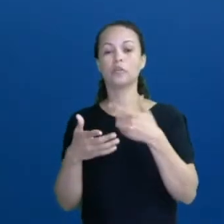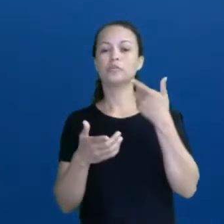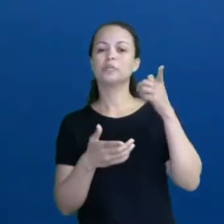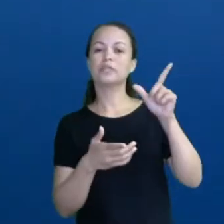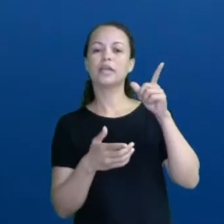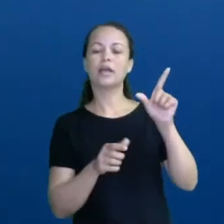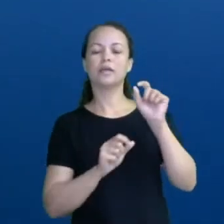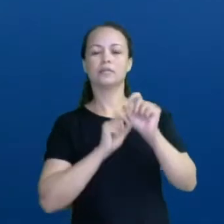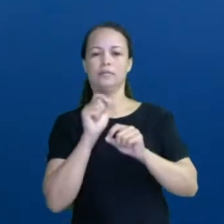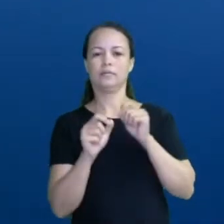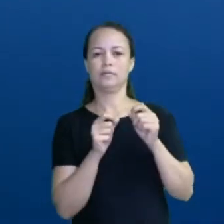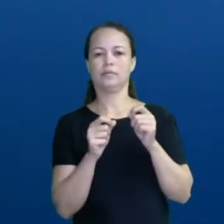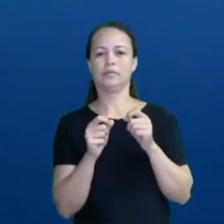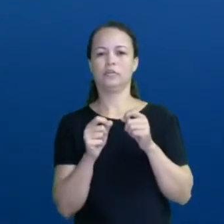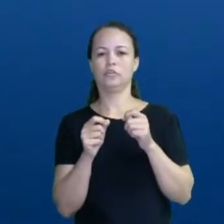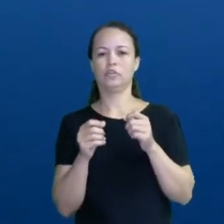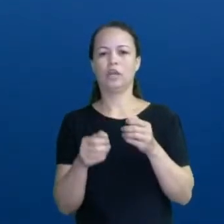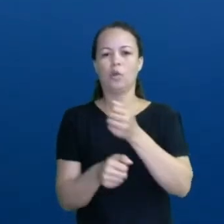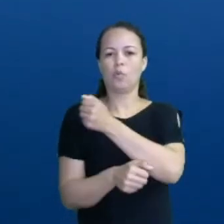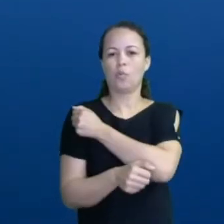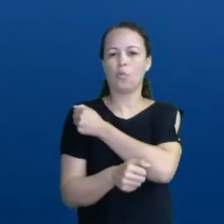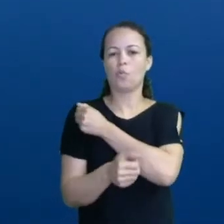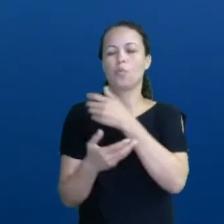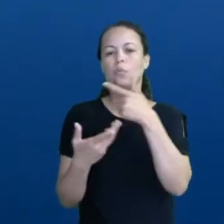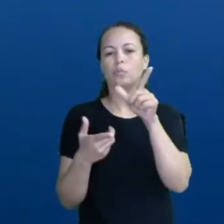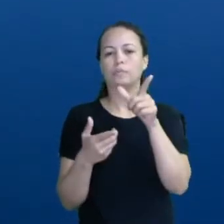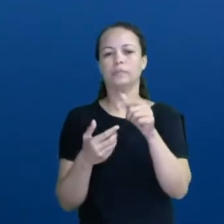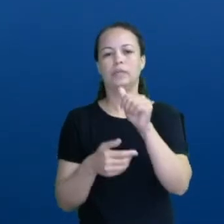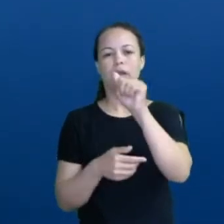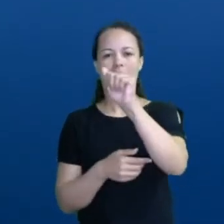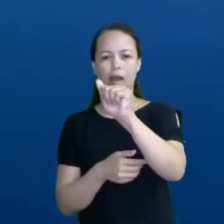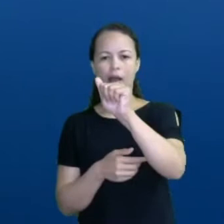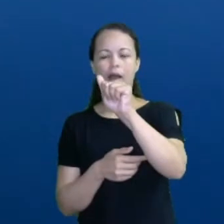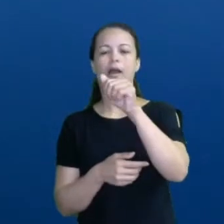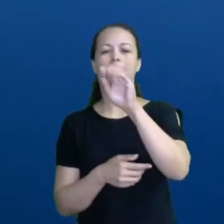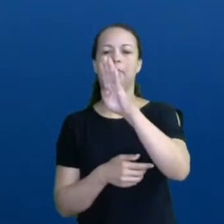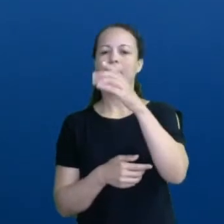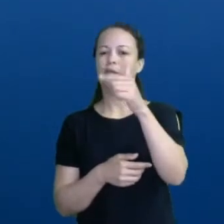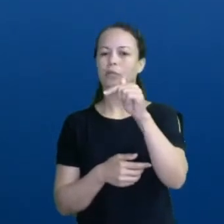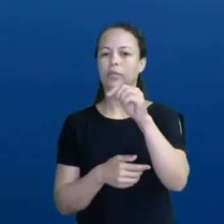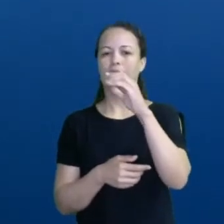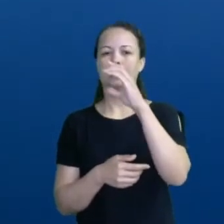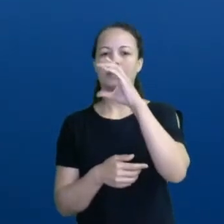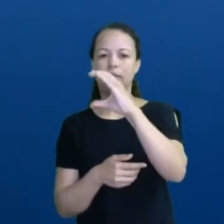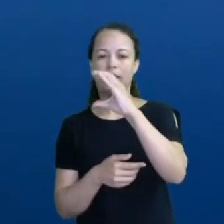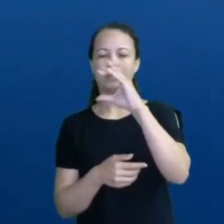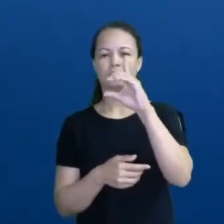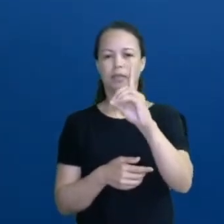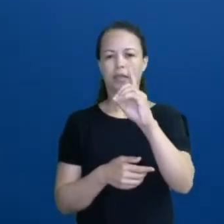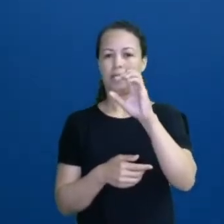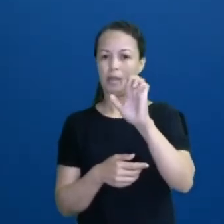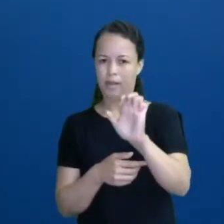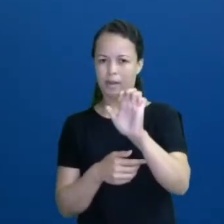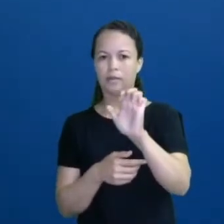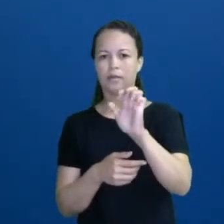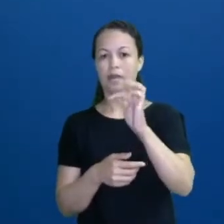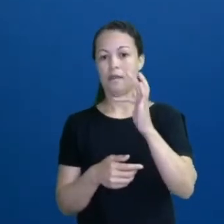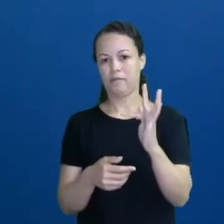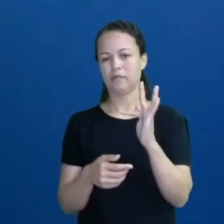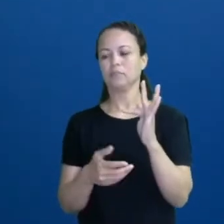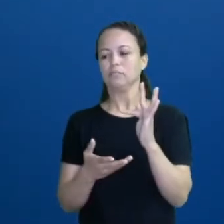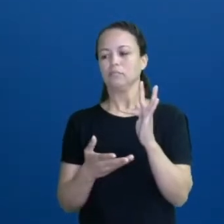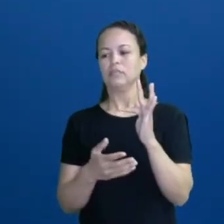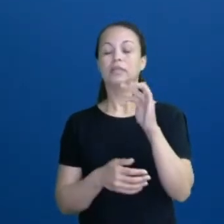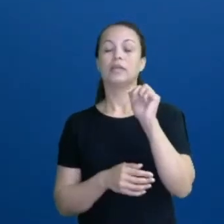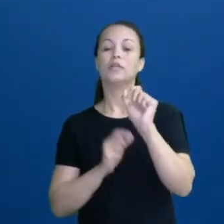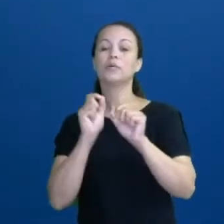na turminha? A, B não tem, C, D, E, F.